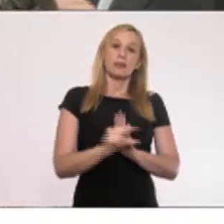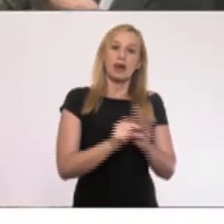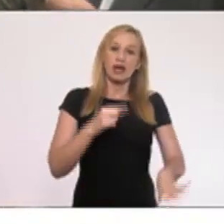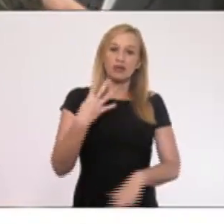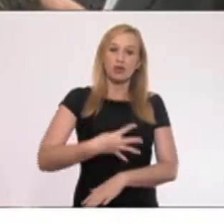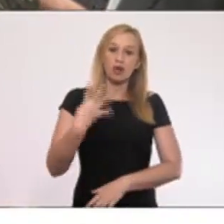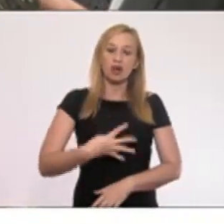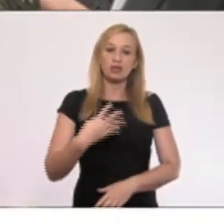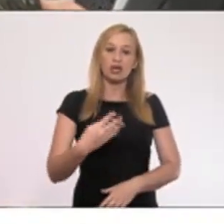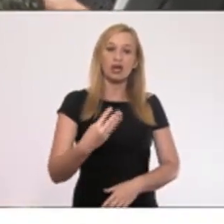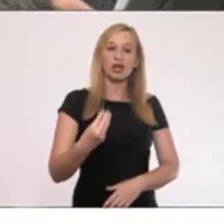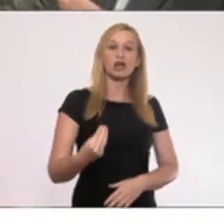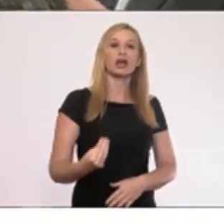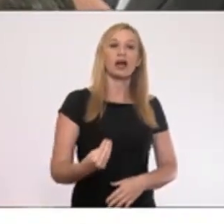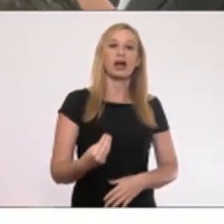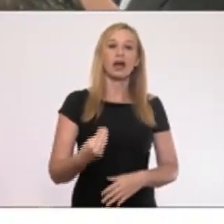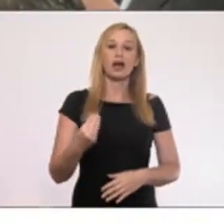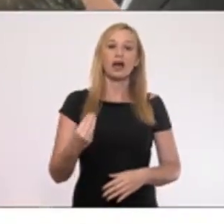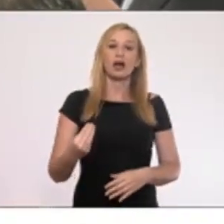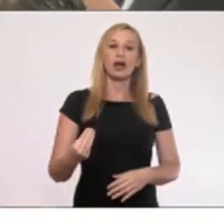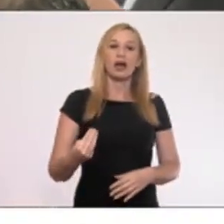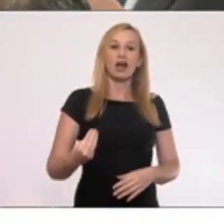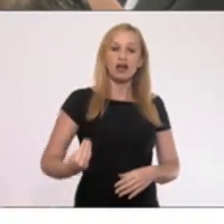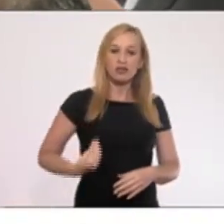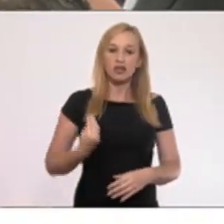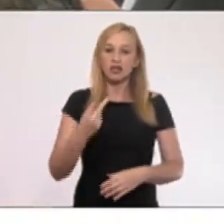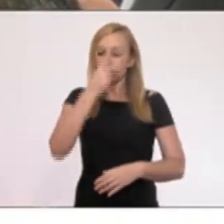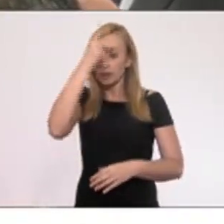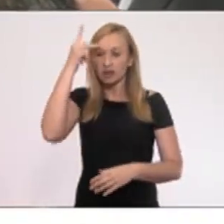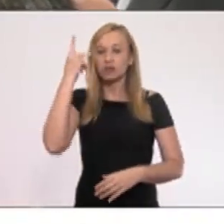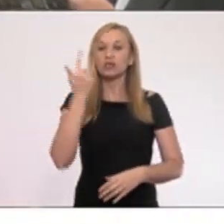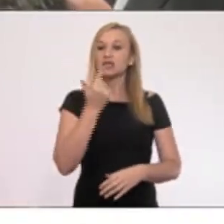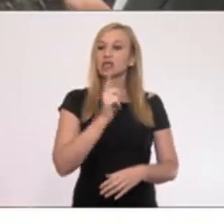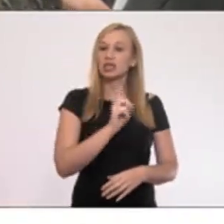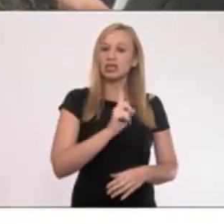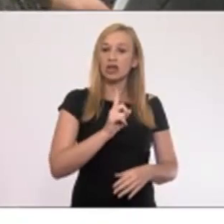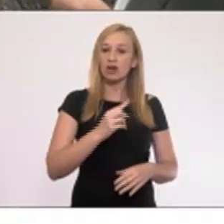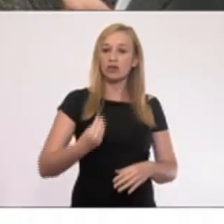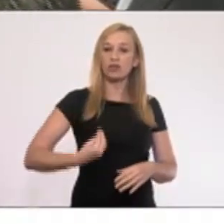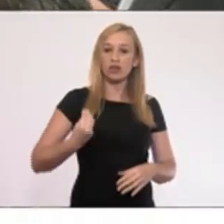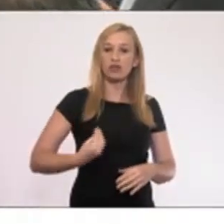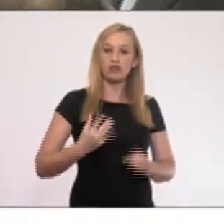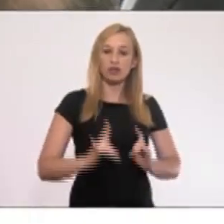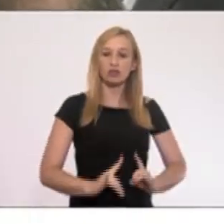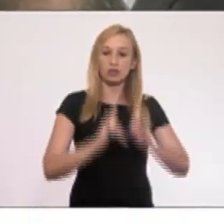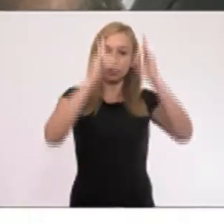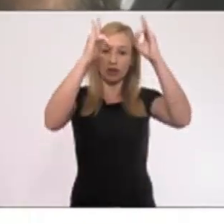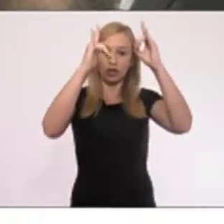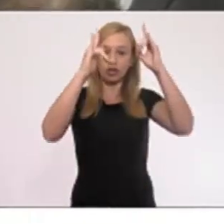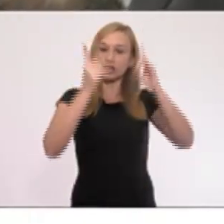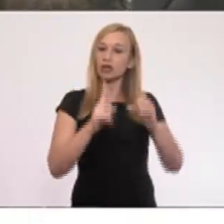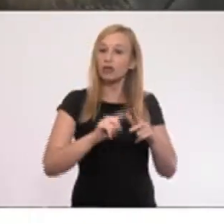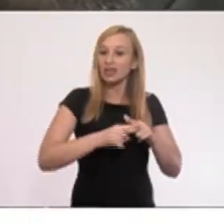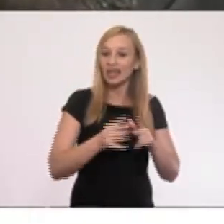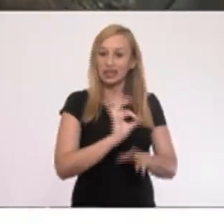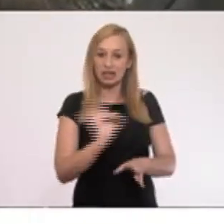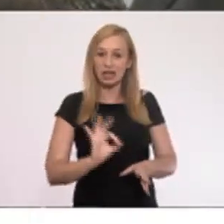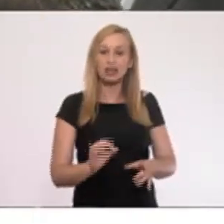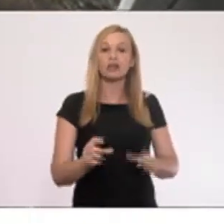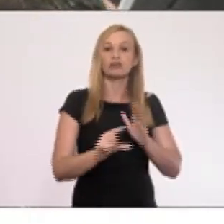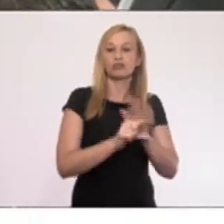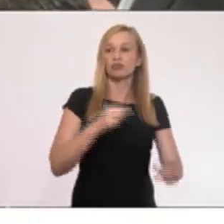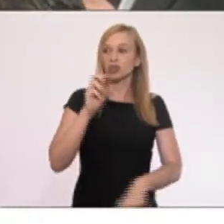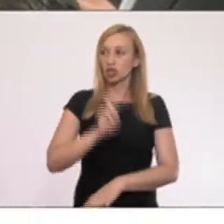de terceiros nas aulas a que se refere o caput não altera as disposições da presente lei. Parágrafo